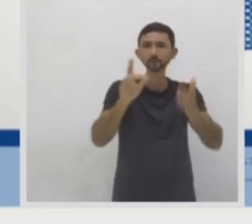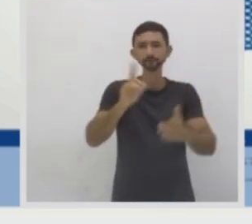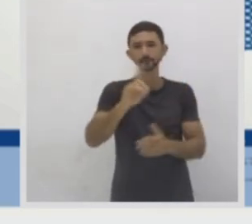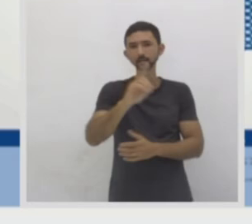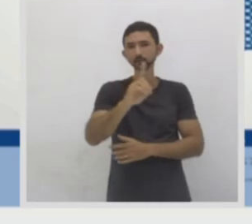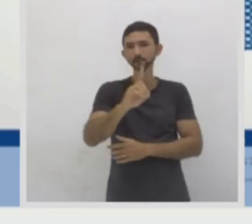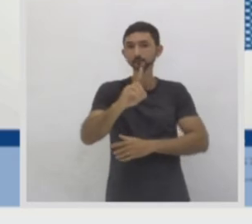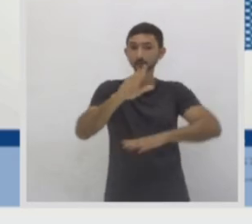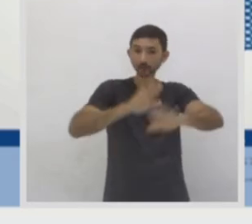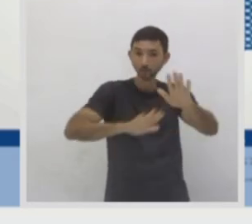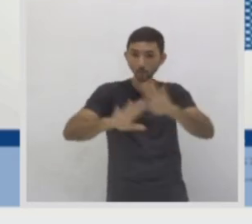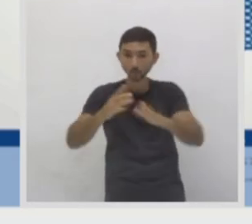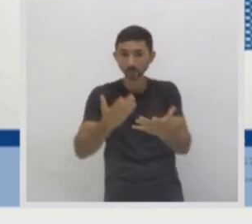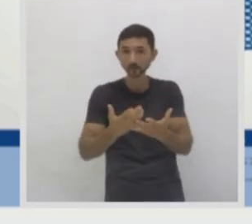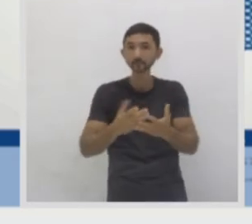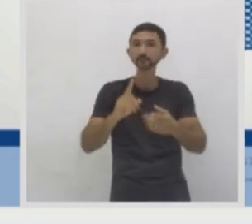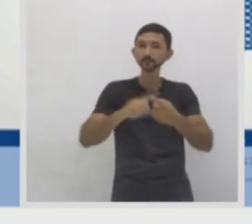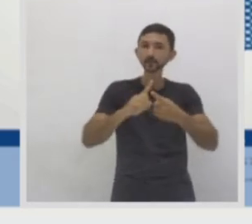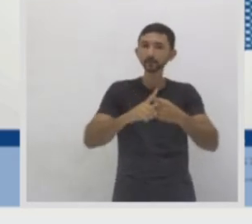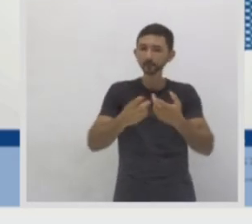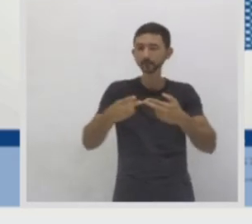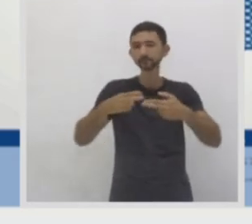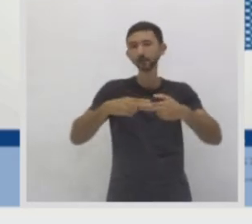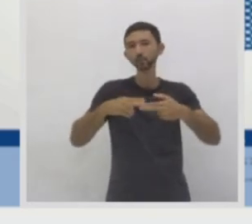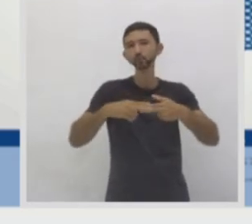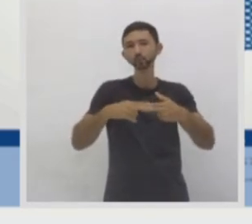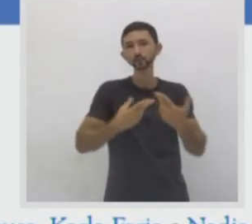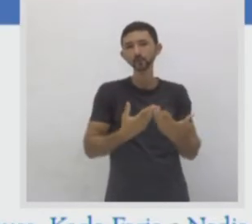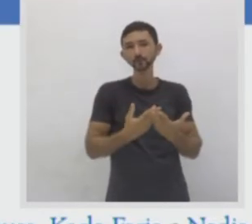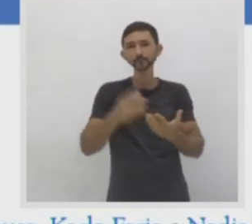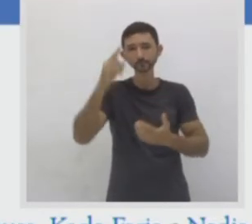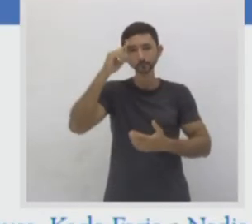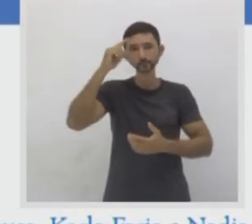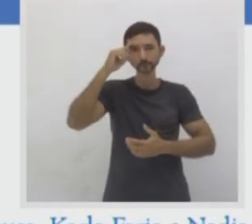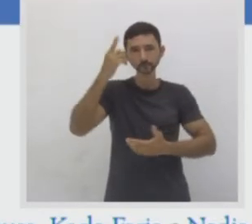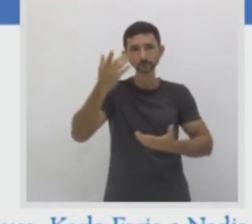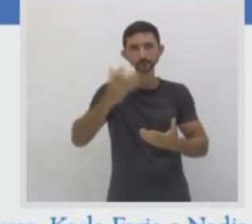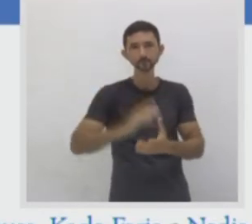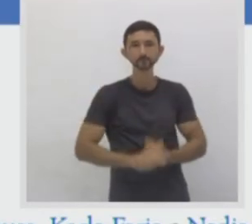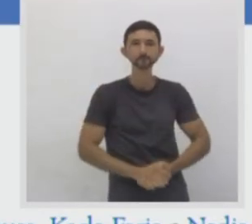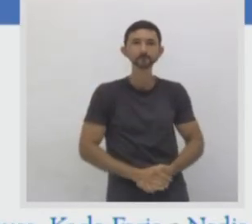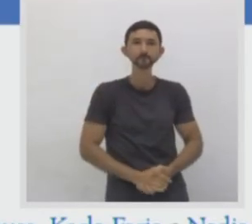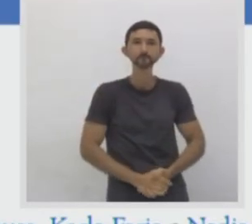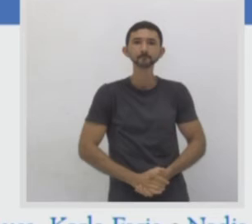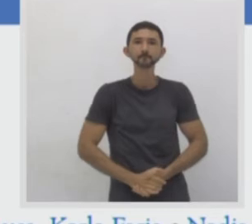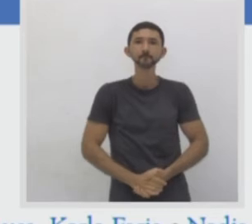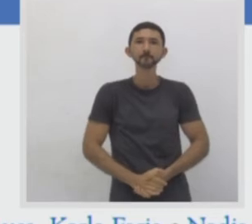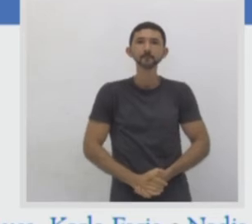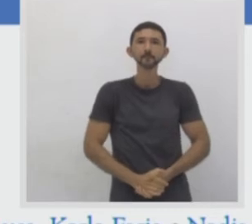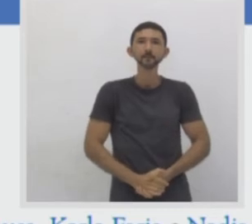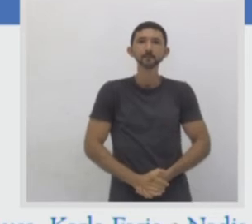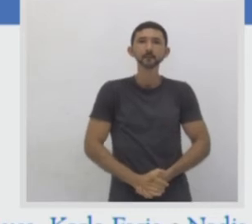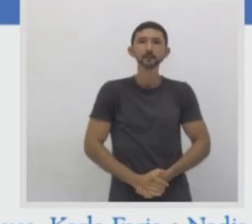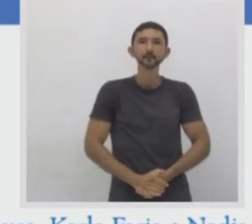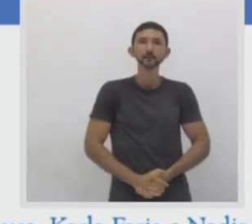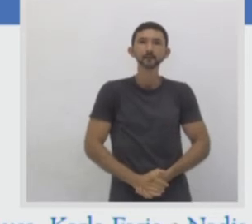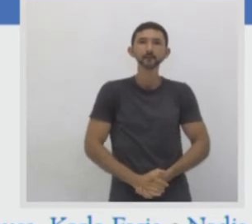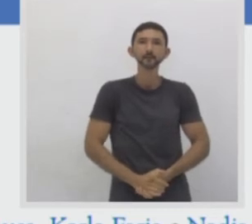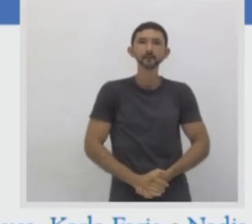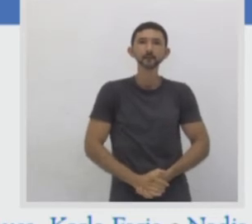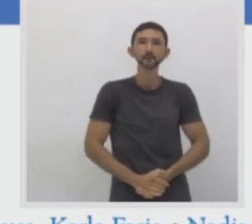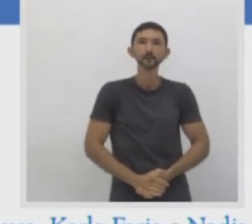também é o quê? É uma expressão usual, é uma expressão do cotidiano. Agora vamos pensar na